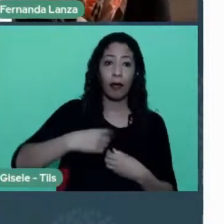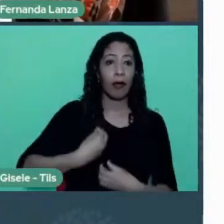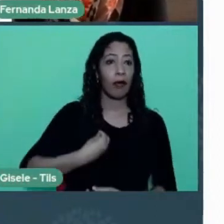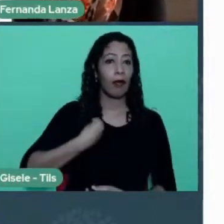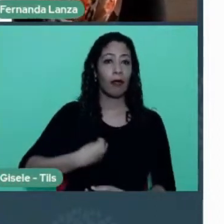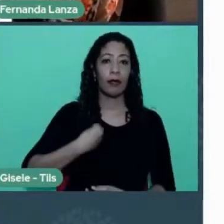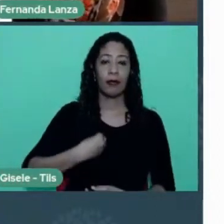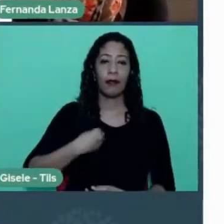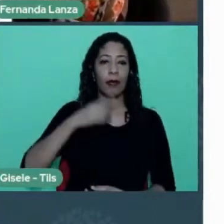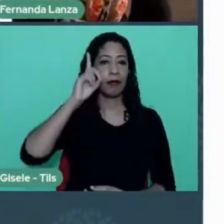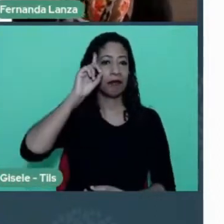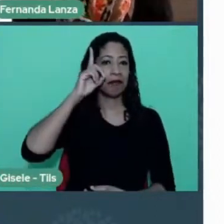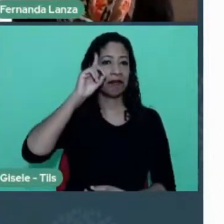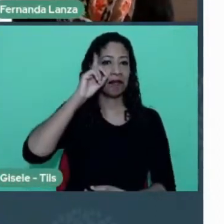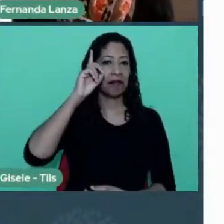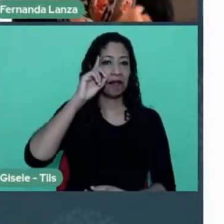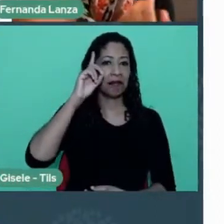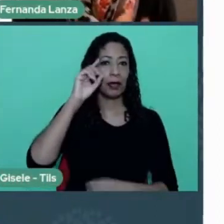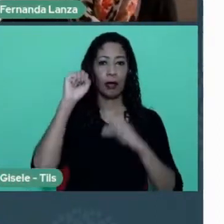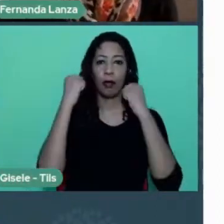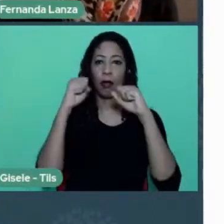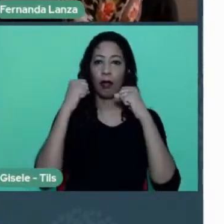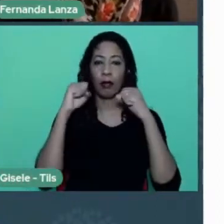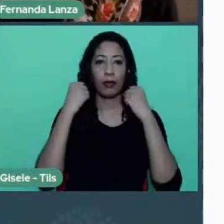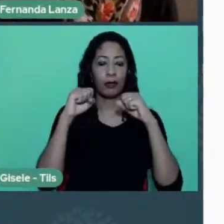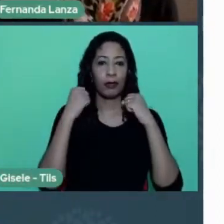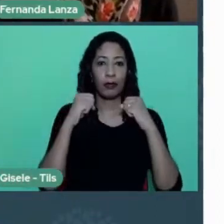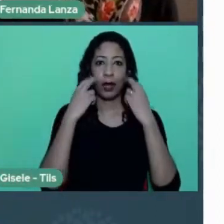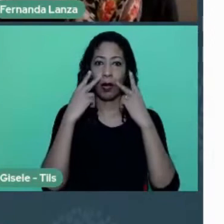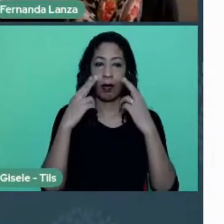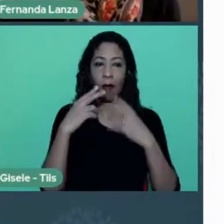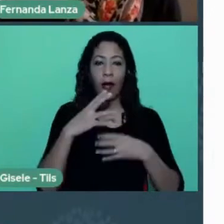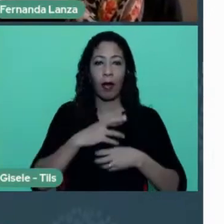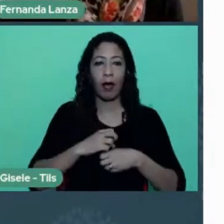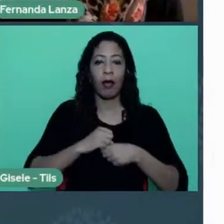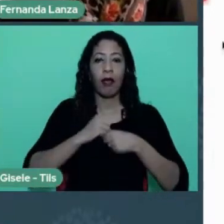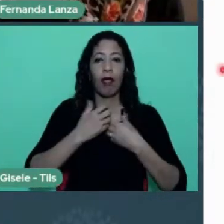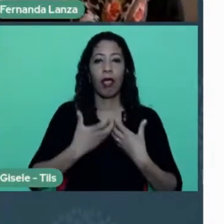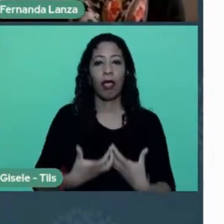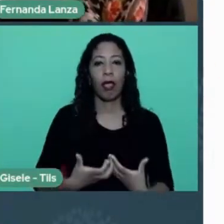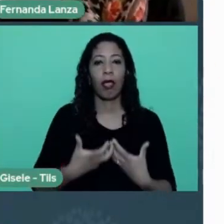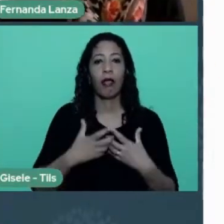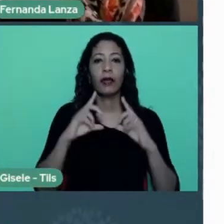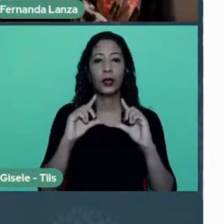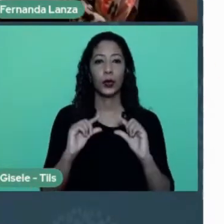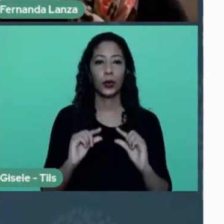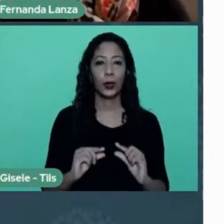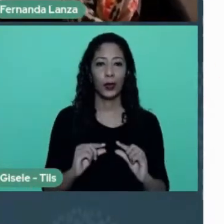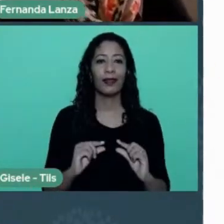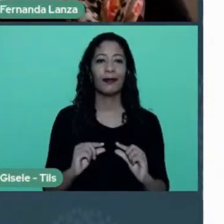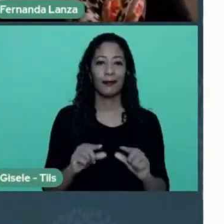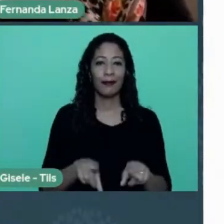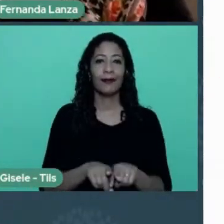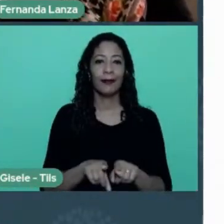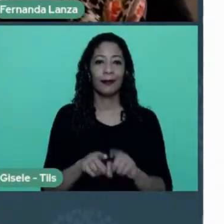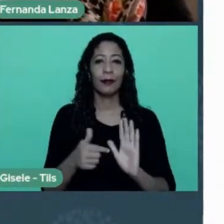diária, retoma sua atividade física, de maneira a apresentar menos cansaço e menos dificuldade. Aqui eu apresento para